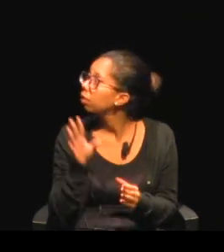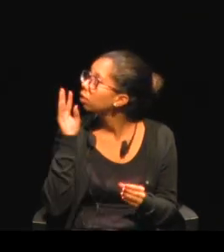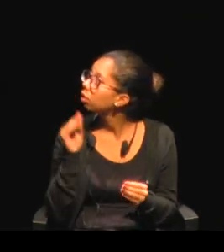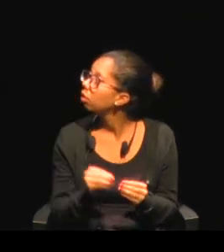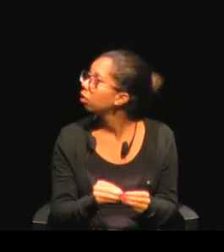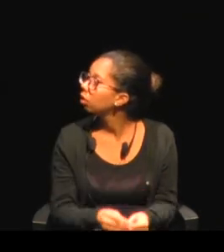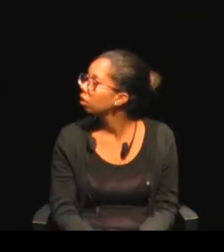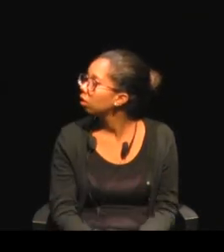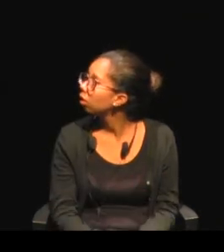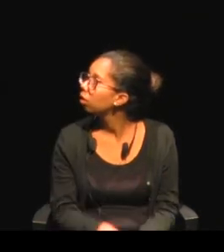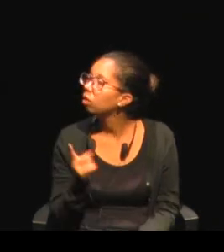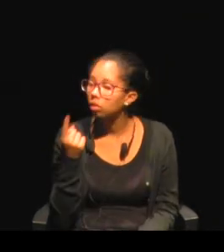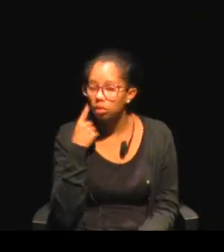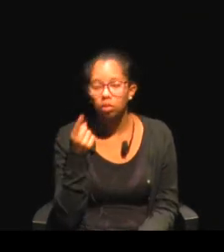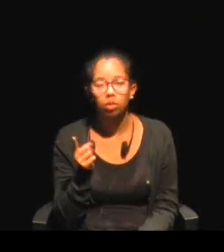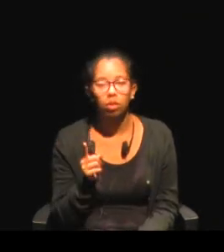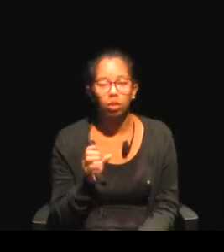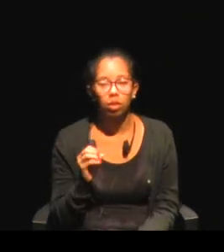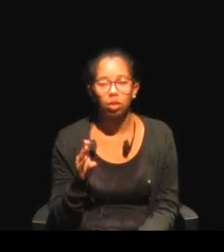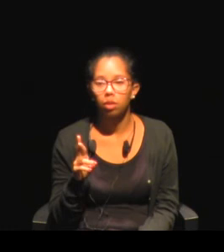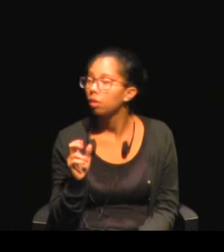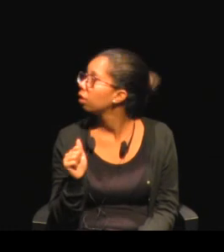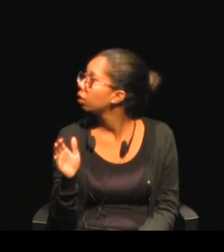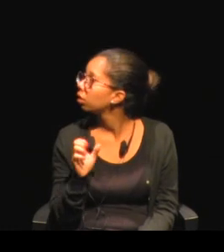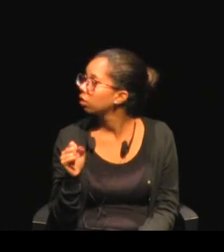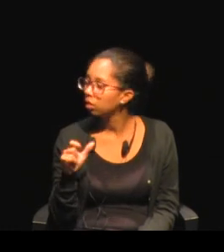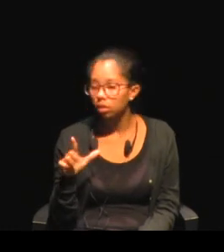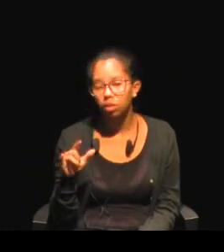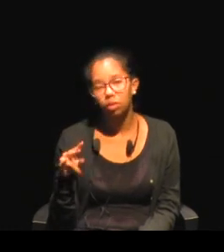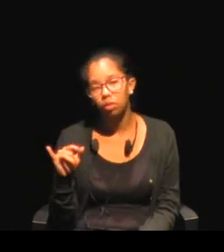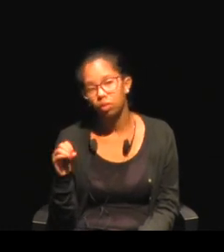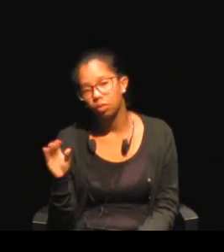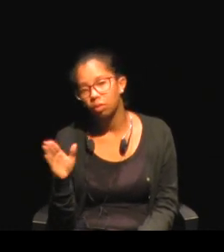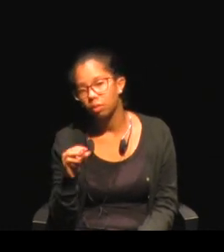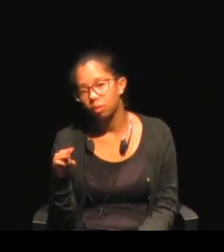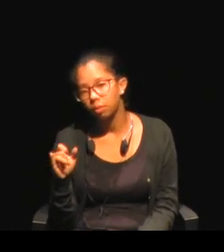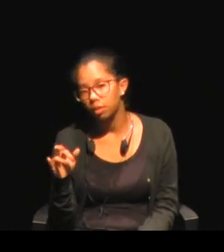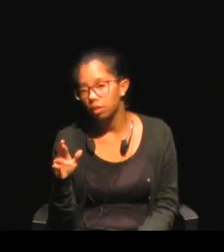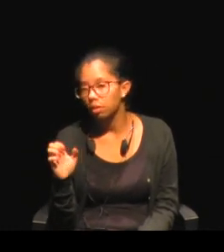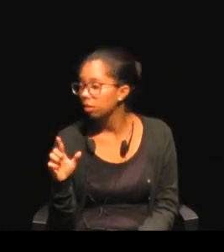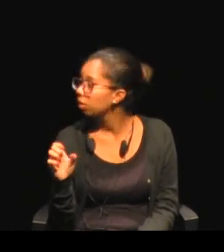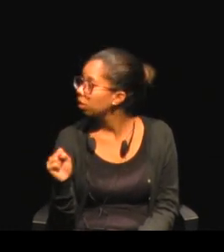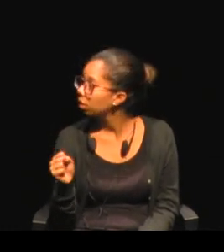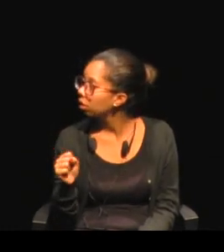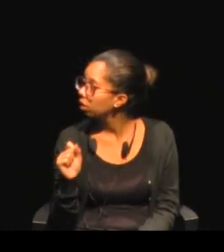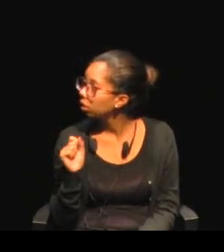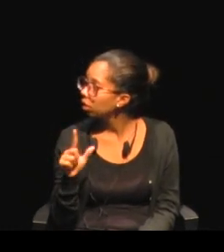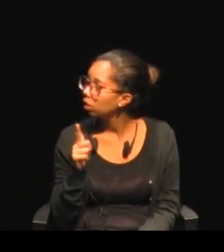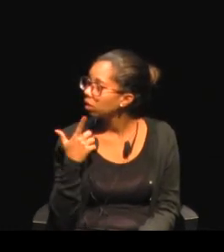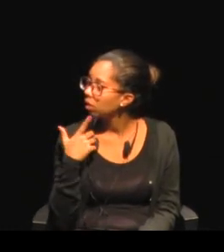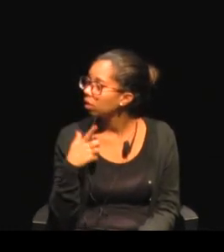circulação é sempre em espaços avarandados, entre o espaço vazio aberto e os espaços internos, de todos os espaços